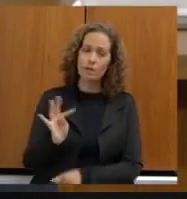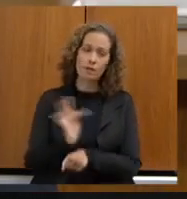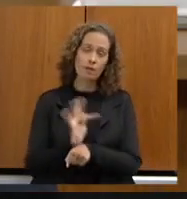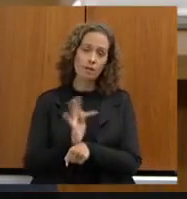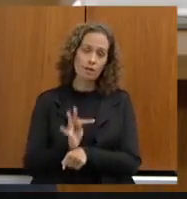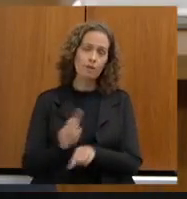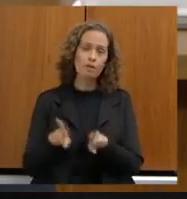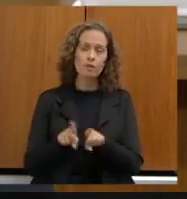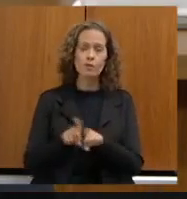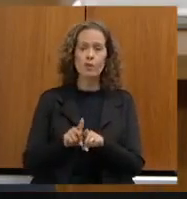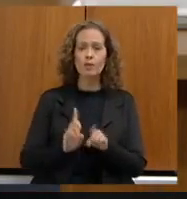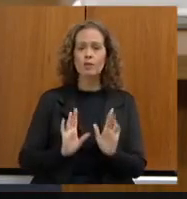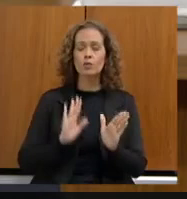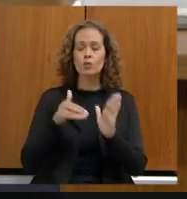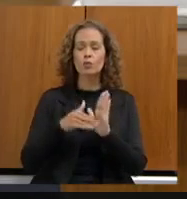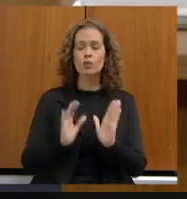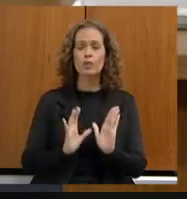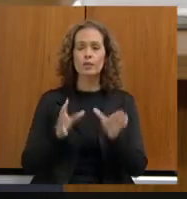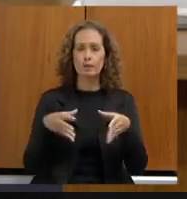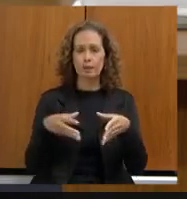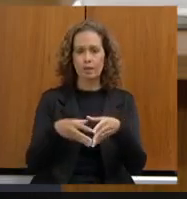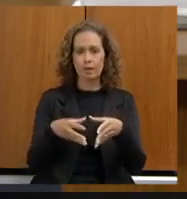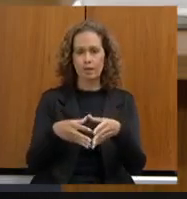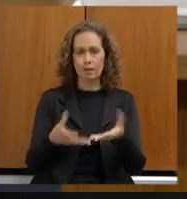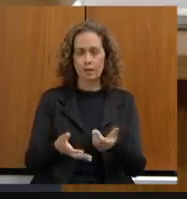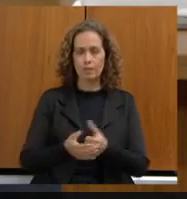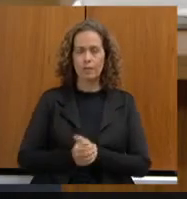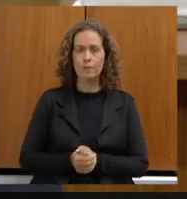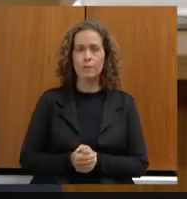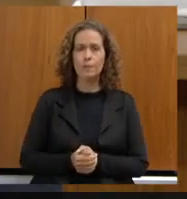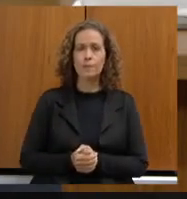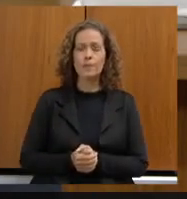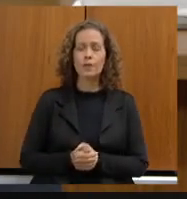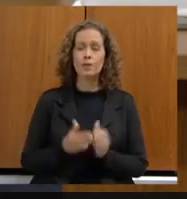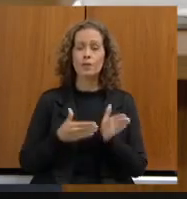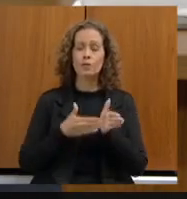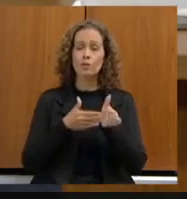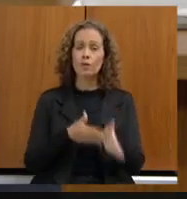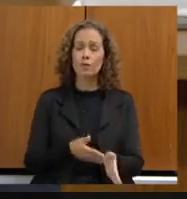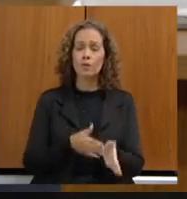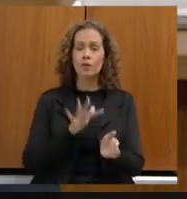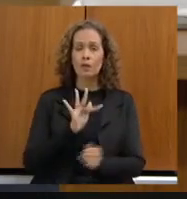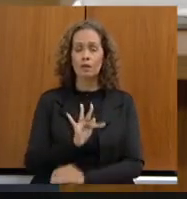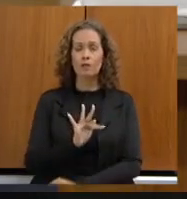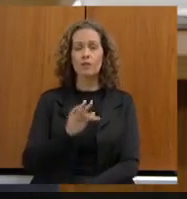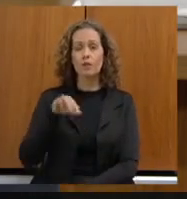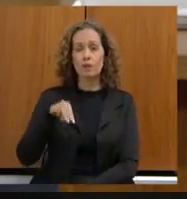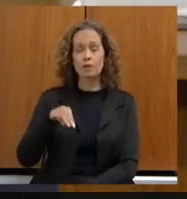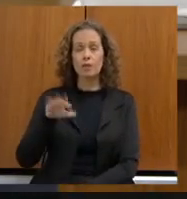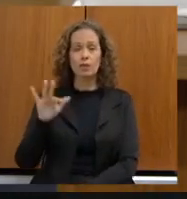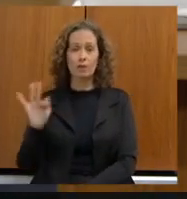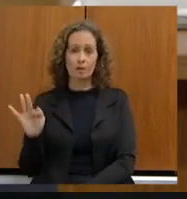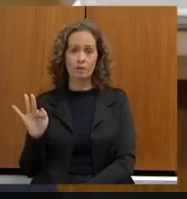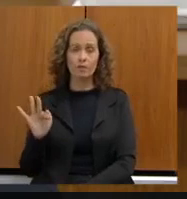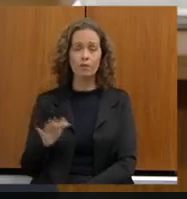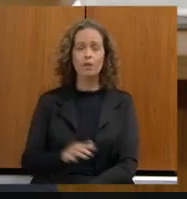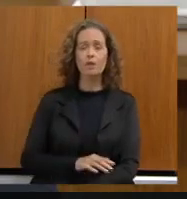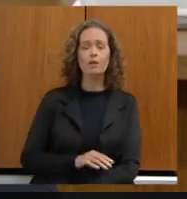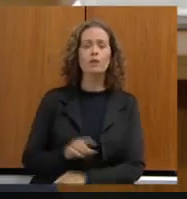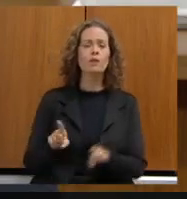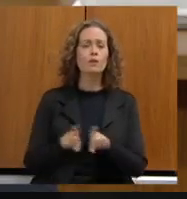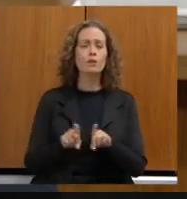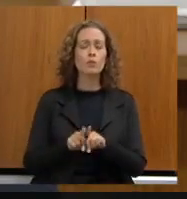equipe da subsecretaria de humanização quatro acompanha o acompanhamento do fmf recentemente cinco